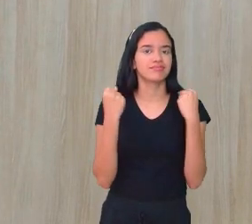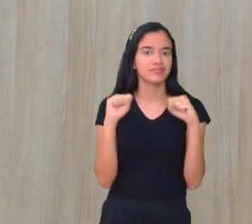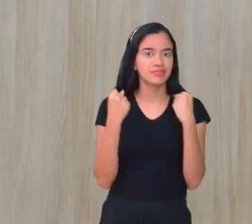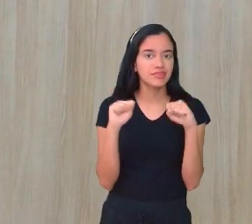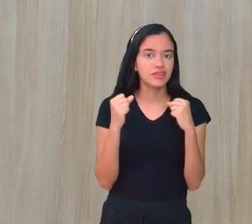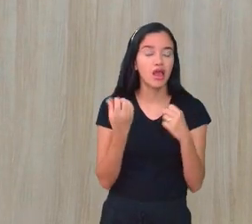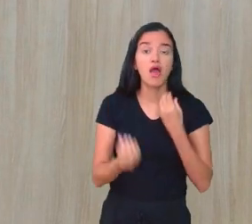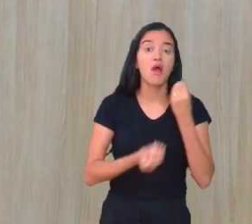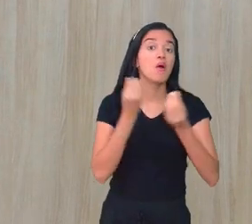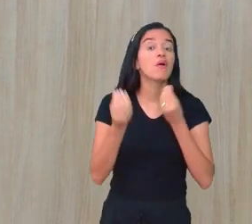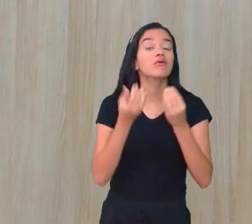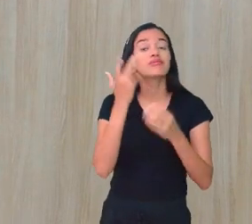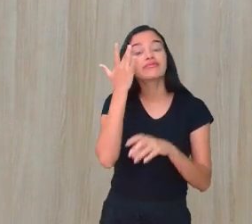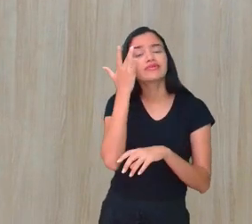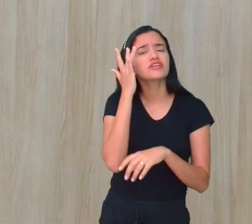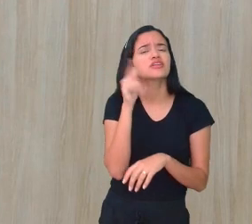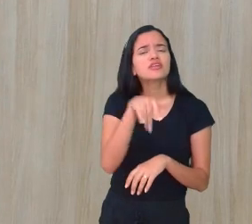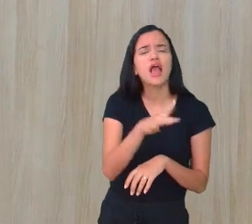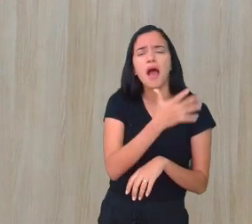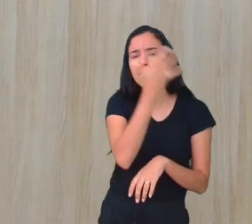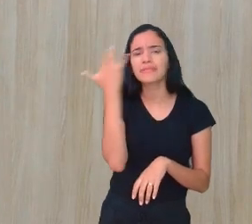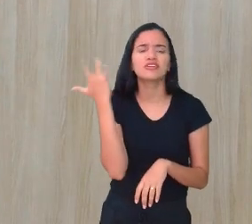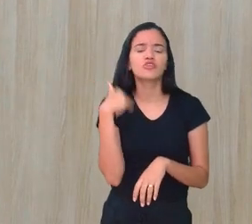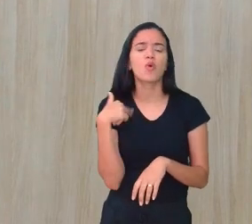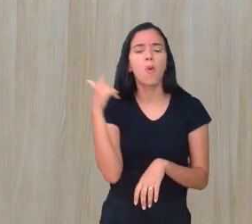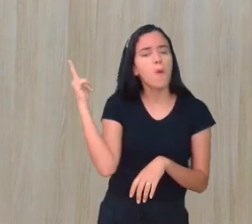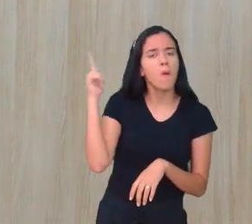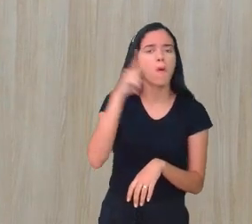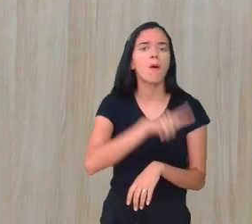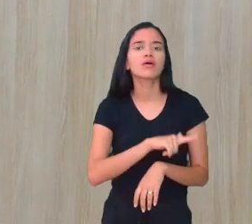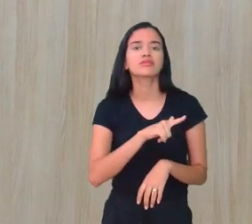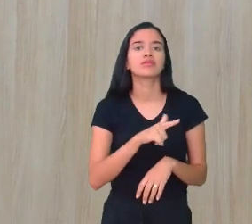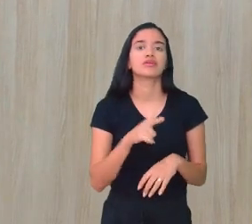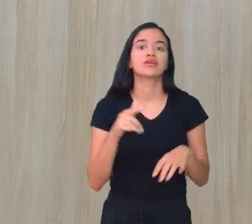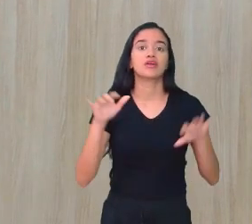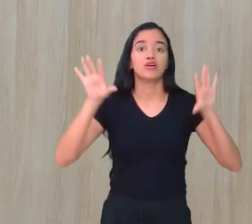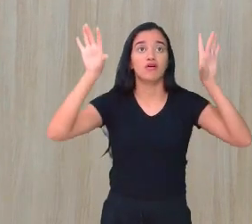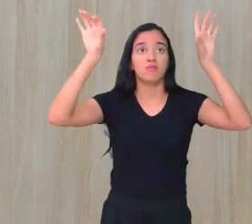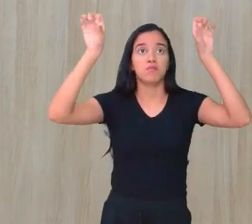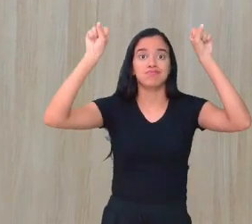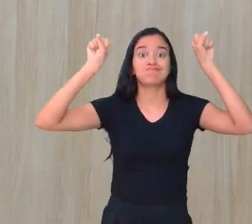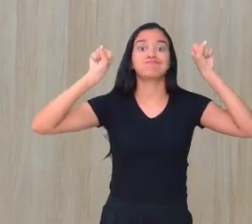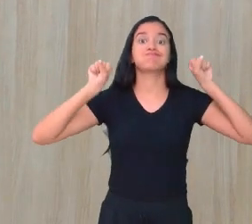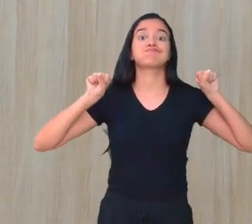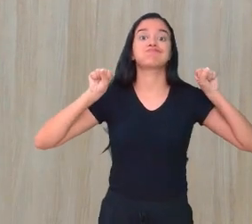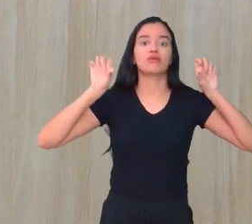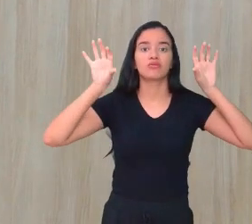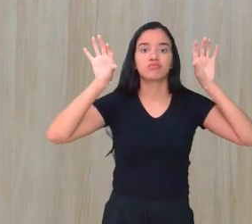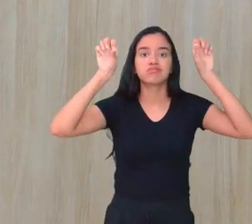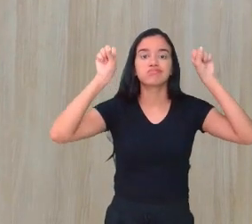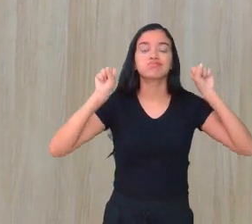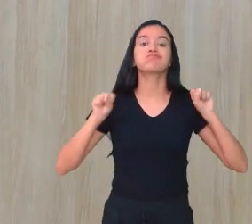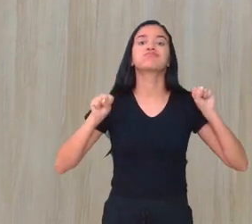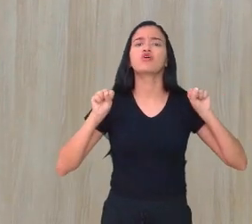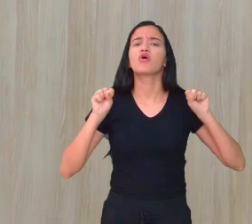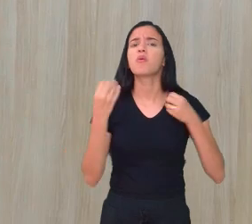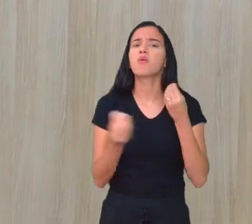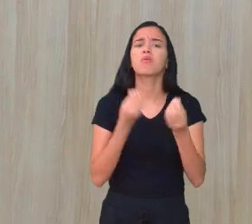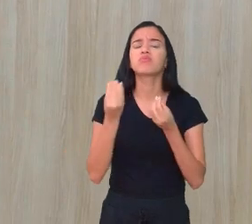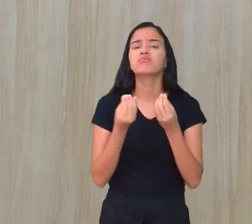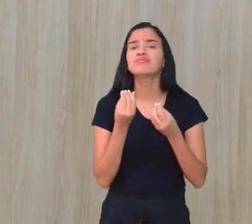Né? Como é que vocês acham que aquelas pessoas conseguem se segurar nas argolas? Como é que vocês acham que